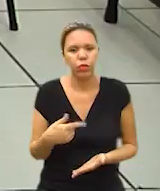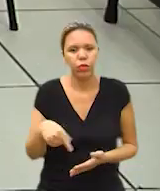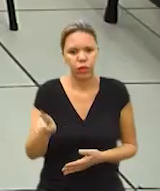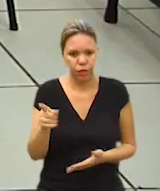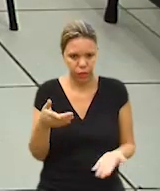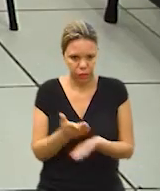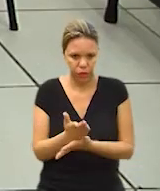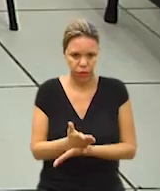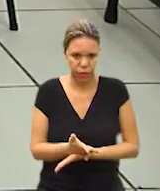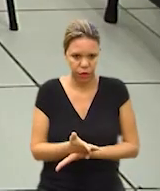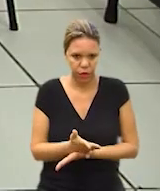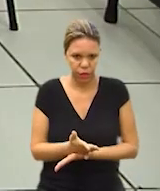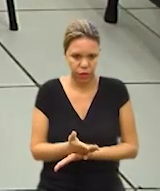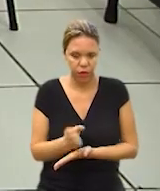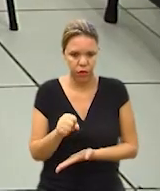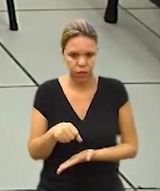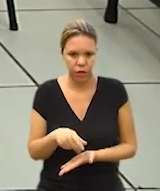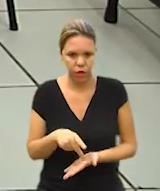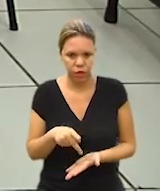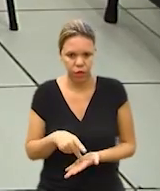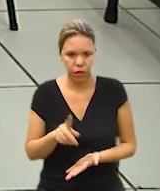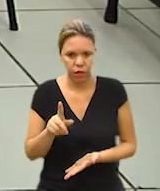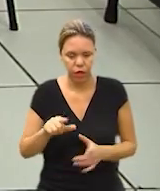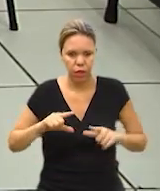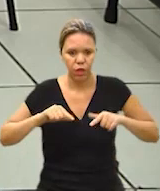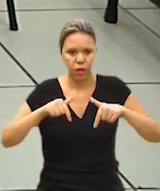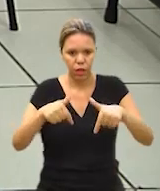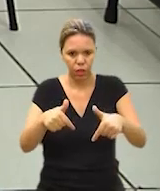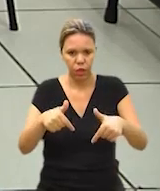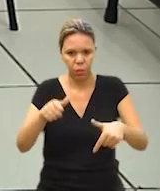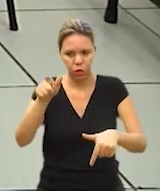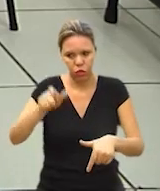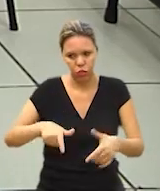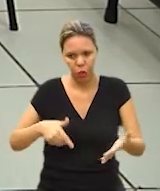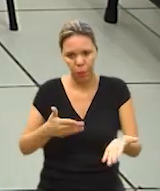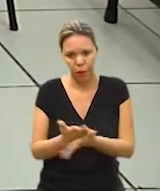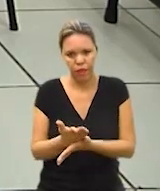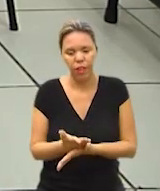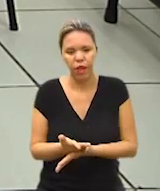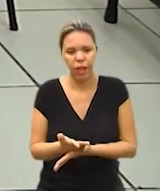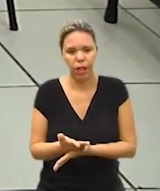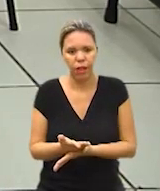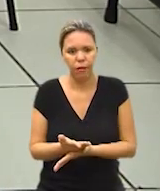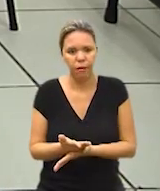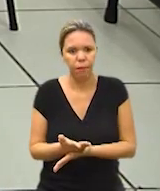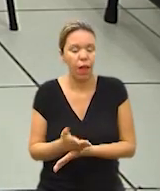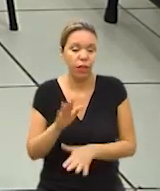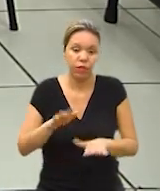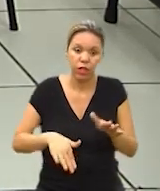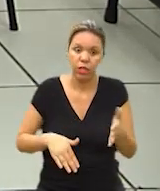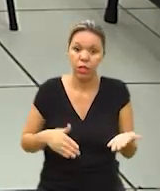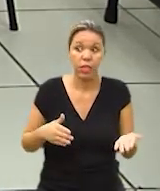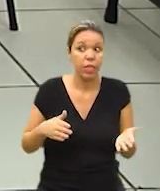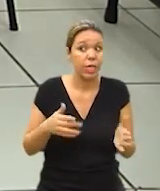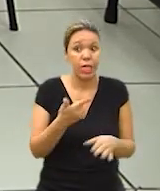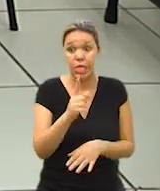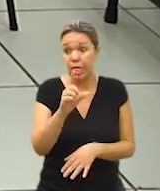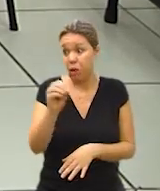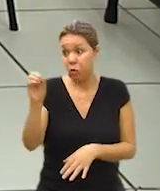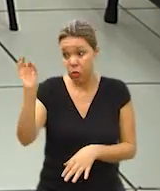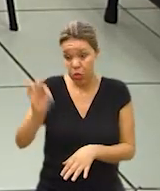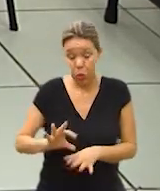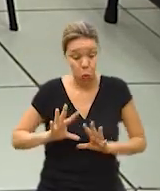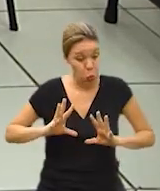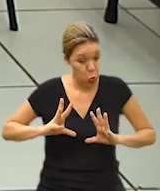vai passar, né? Exatamente. Essa é a atitude de um aprovado. Exatamente. Ele não vai gabaritar, ele não precisa ter essa ousadia